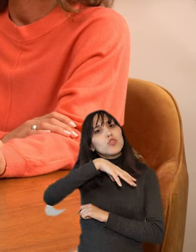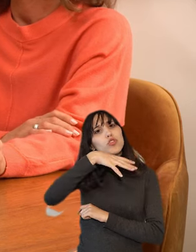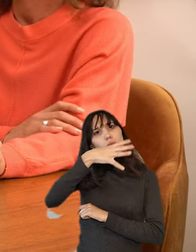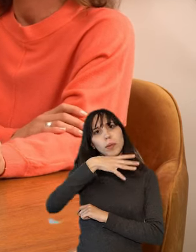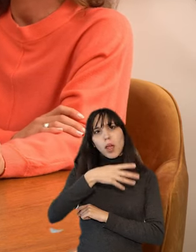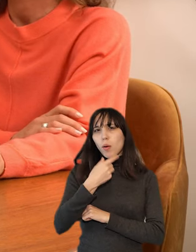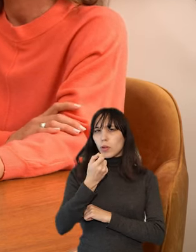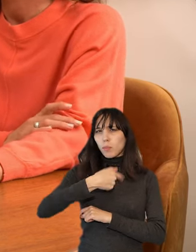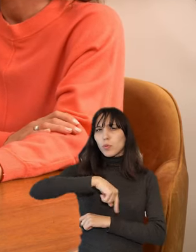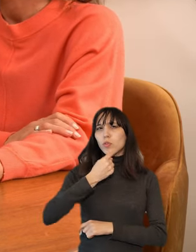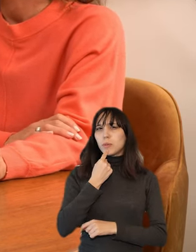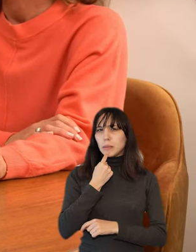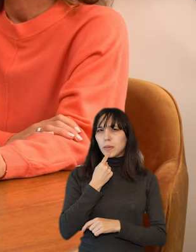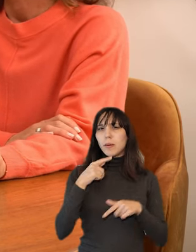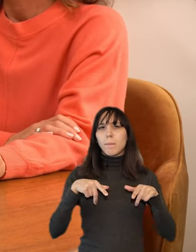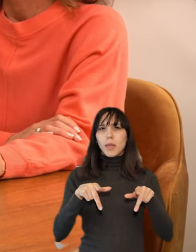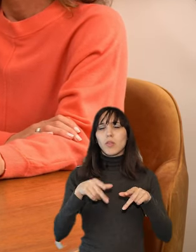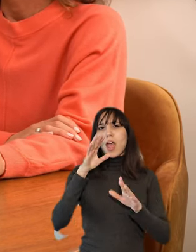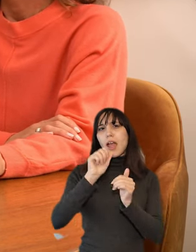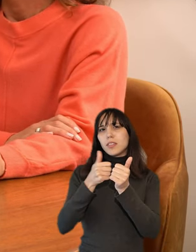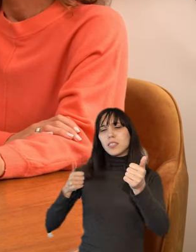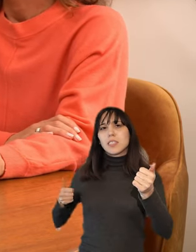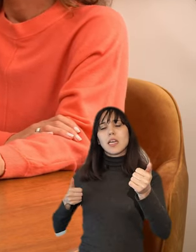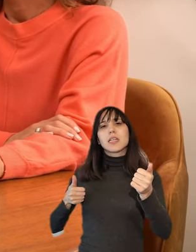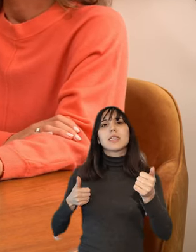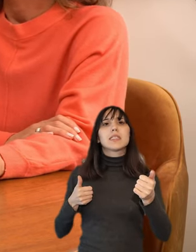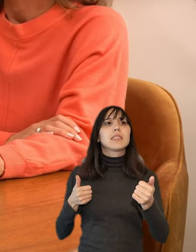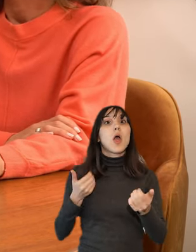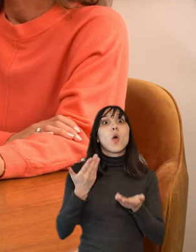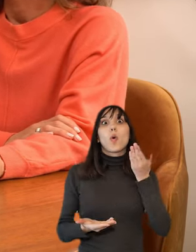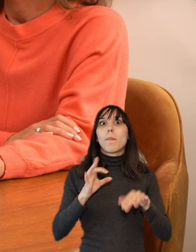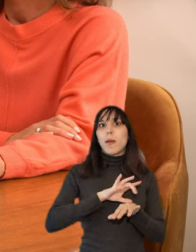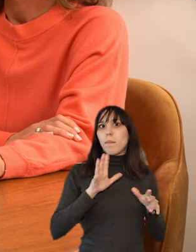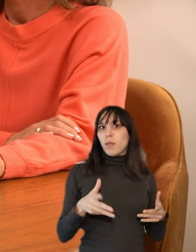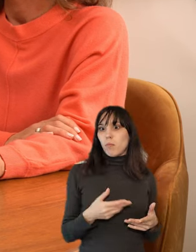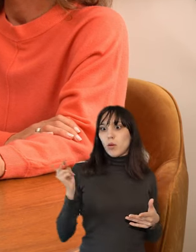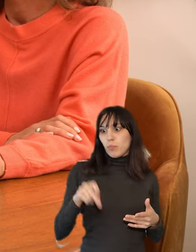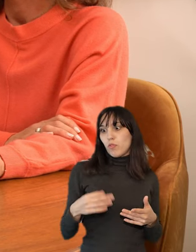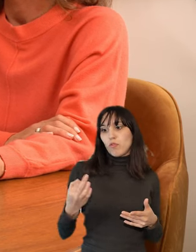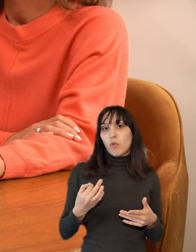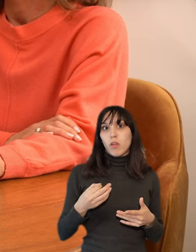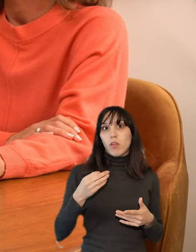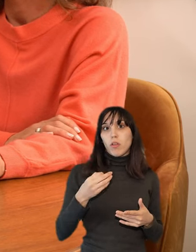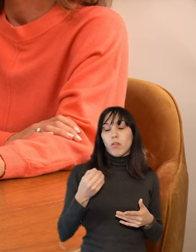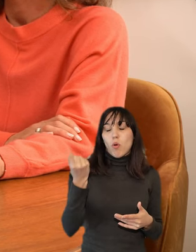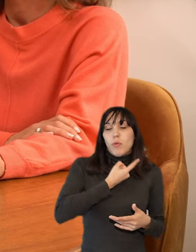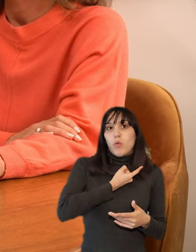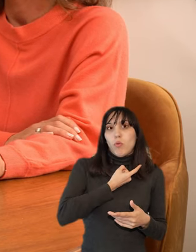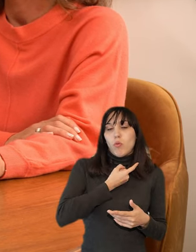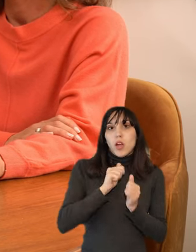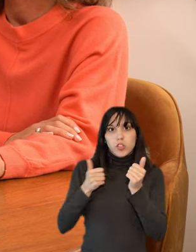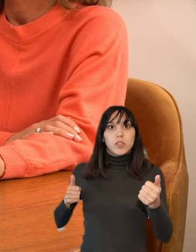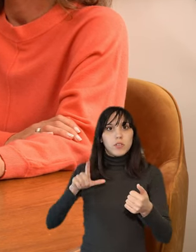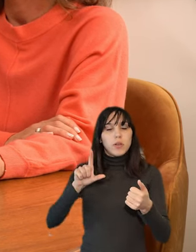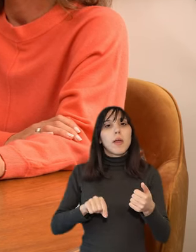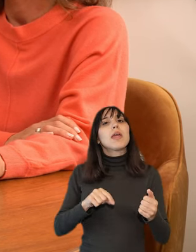nós percebermos essas metodologias da distância entre por exemplo o que aconteceu na pandemia que houve não é e do que realmente o